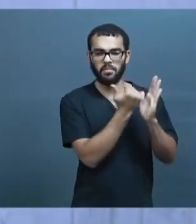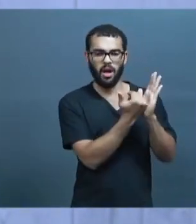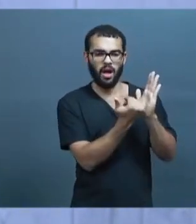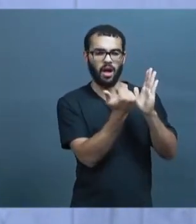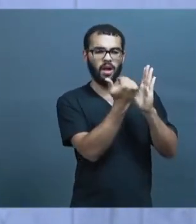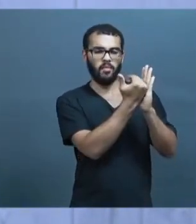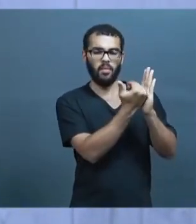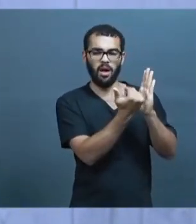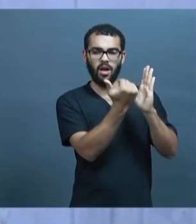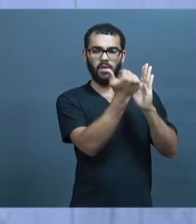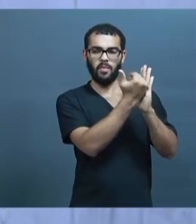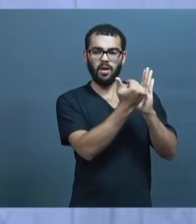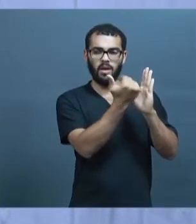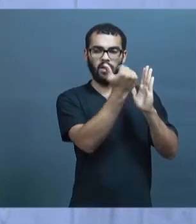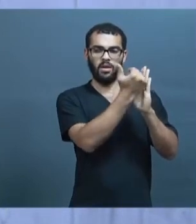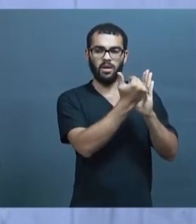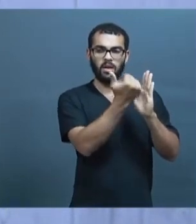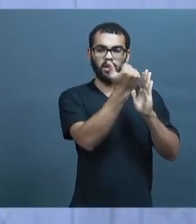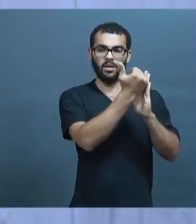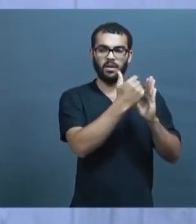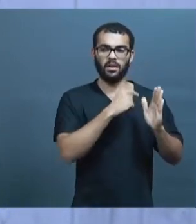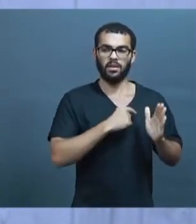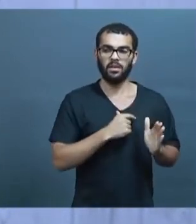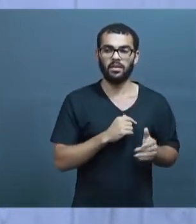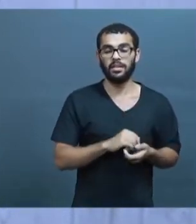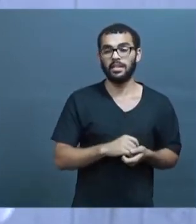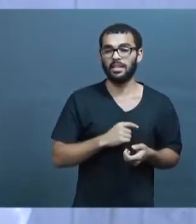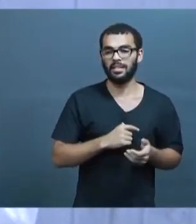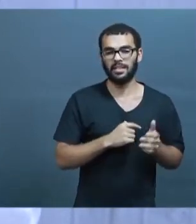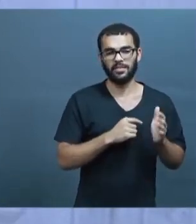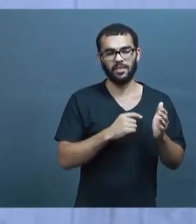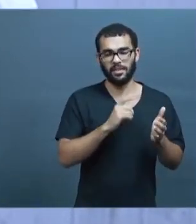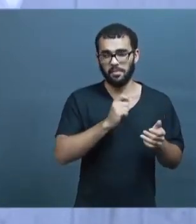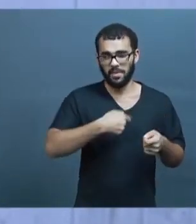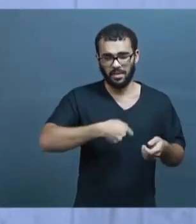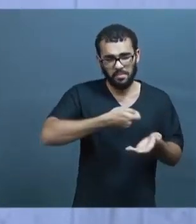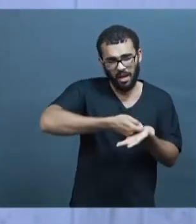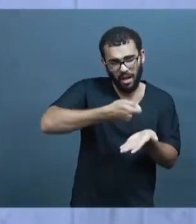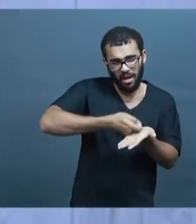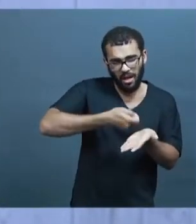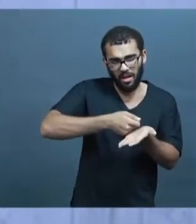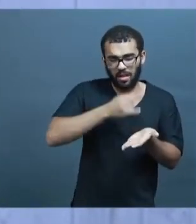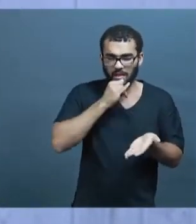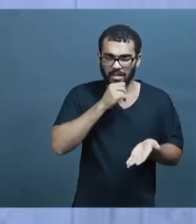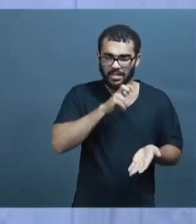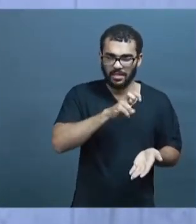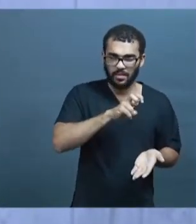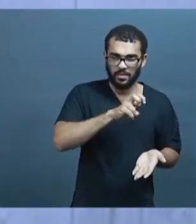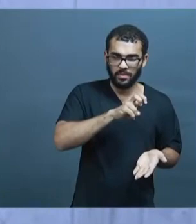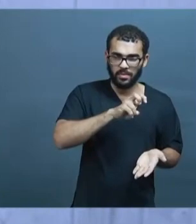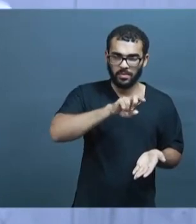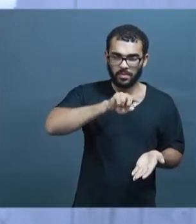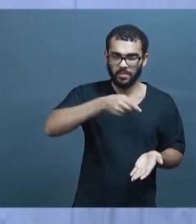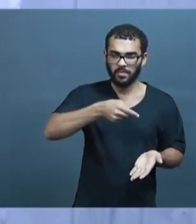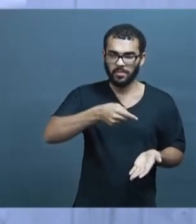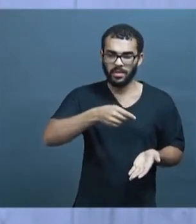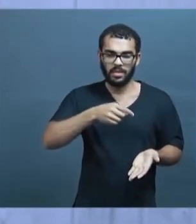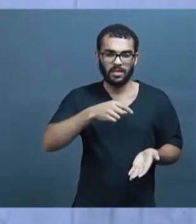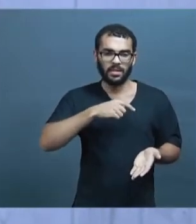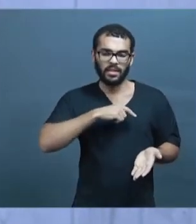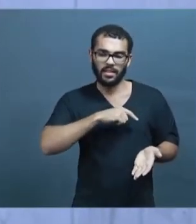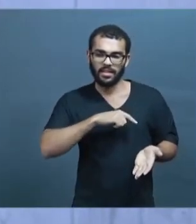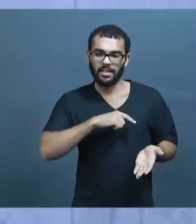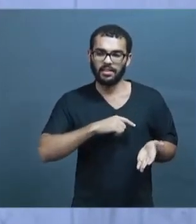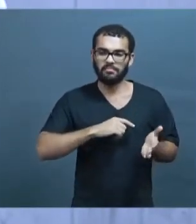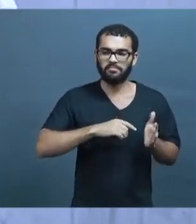cada parte da sua remuneração fosse sofrendo uma tributação. Quem ganha até 5 mil recebe tanto por cento de tributação. De